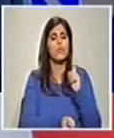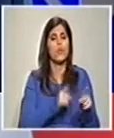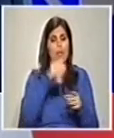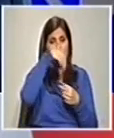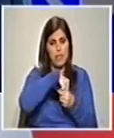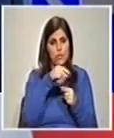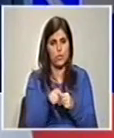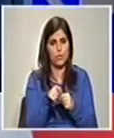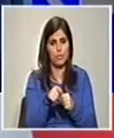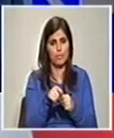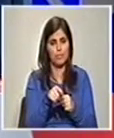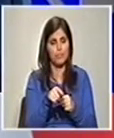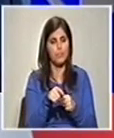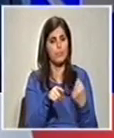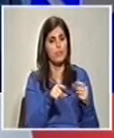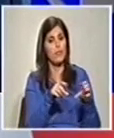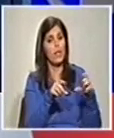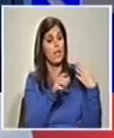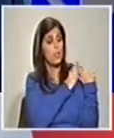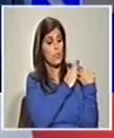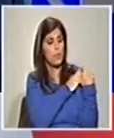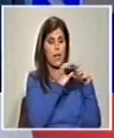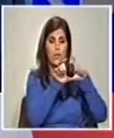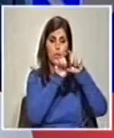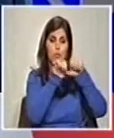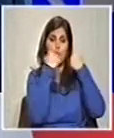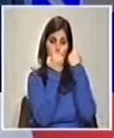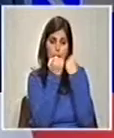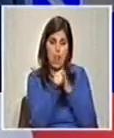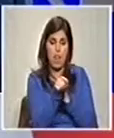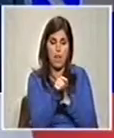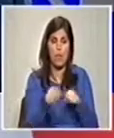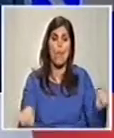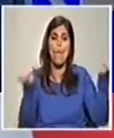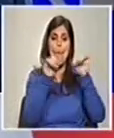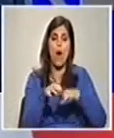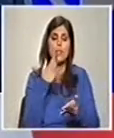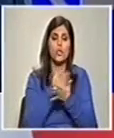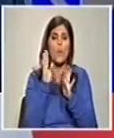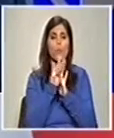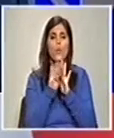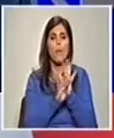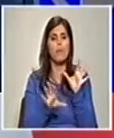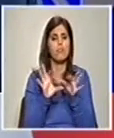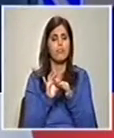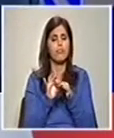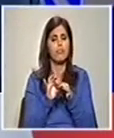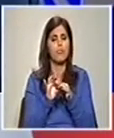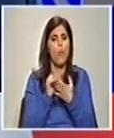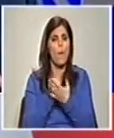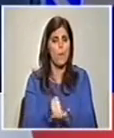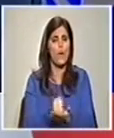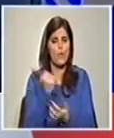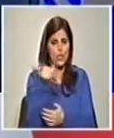desta dimensão da responsabilidade social, não temos apenas programas relacionados com o apoio